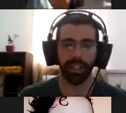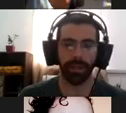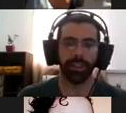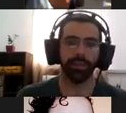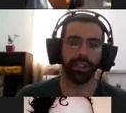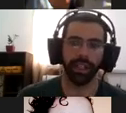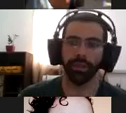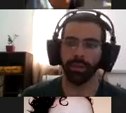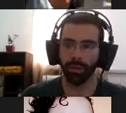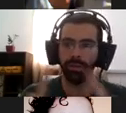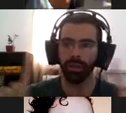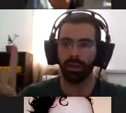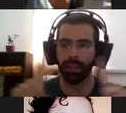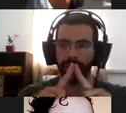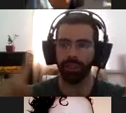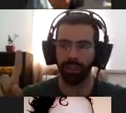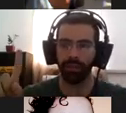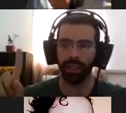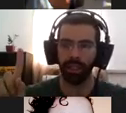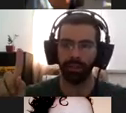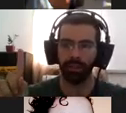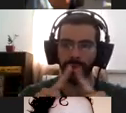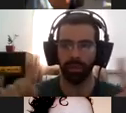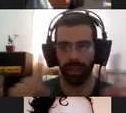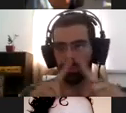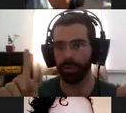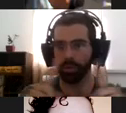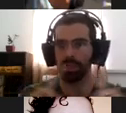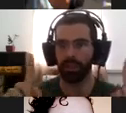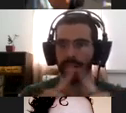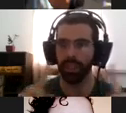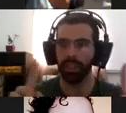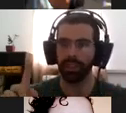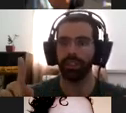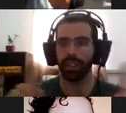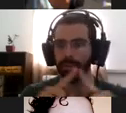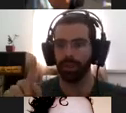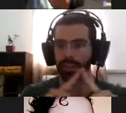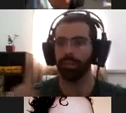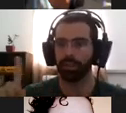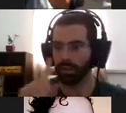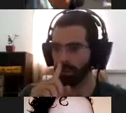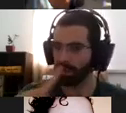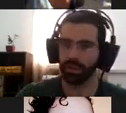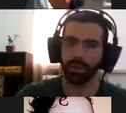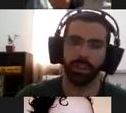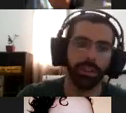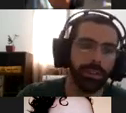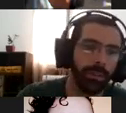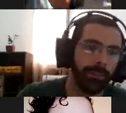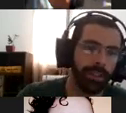Então é grande pra caramba. E aí, o quão isolado esses indivíduos vão estar, diminui o contato entre eles, né? E aí diminui a transmissão do